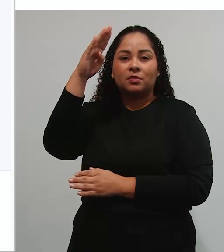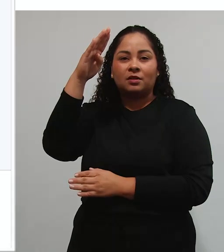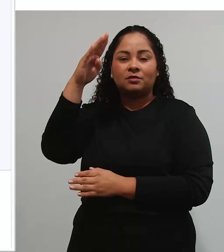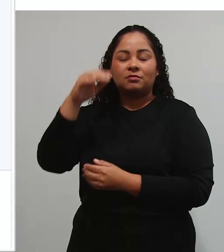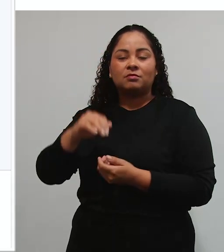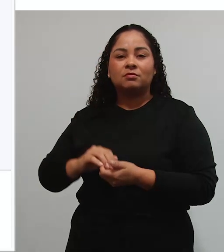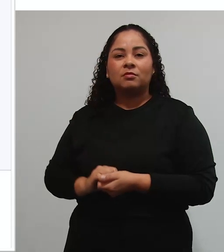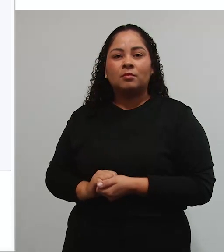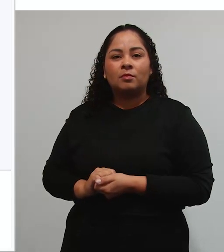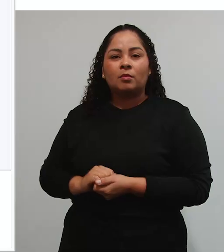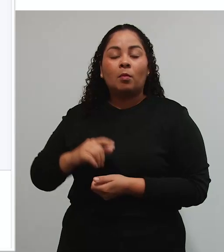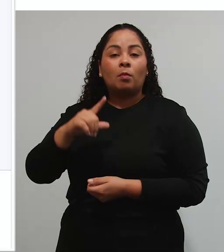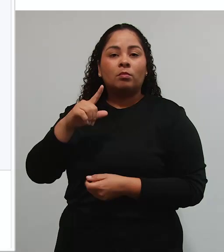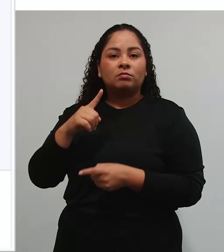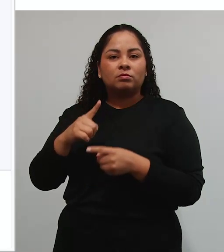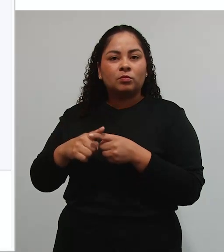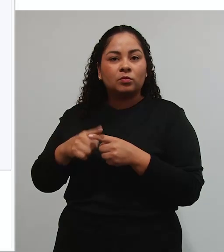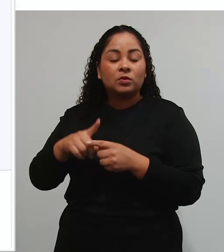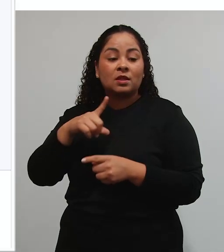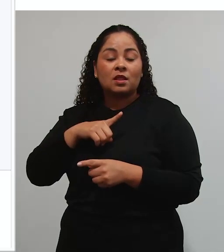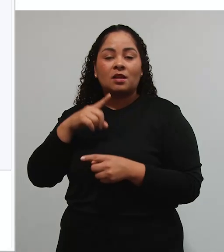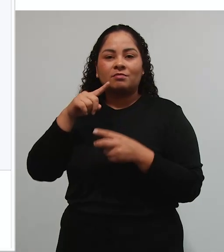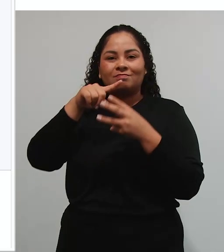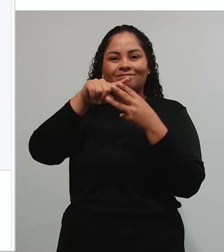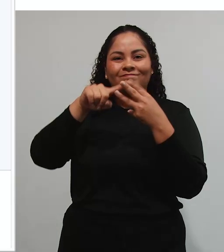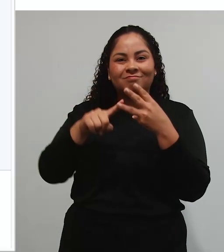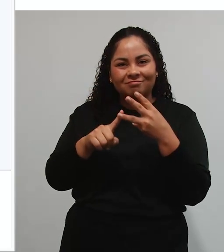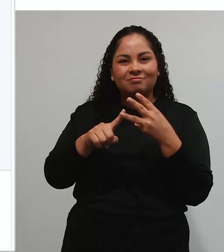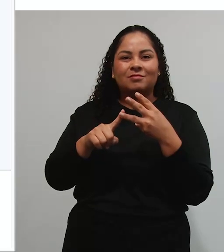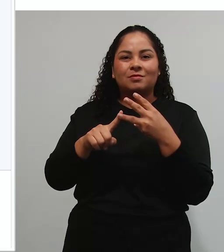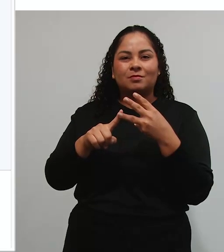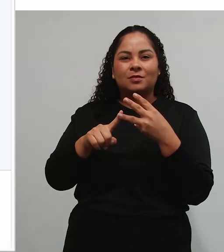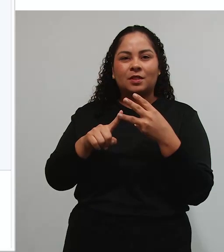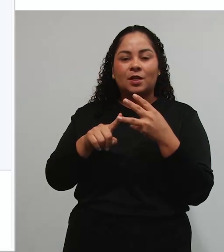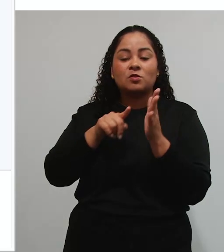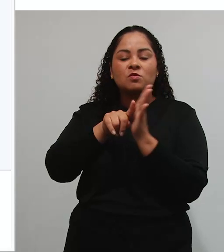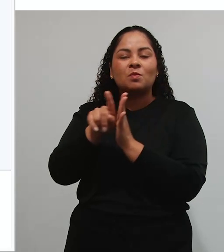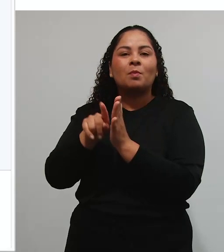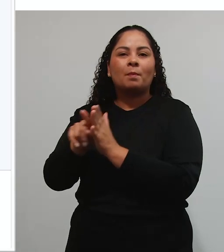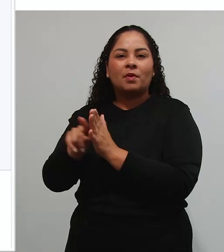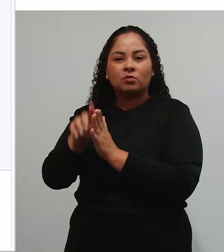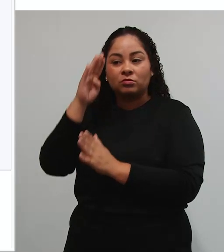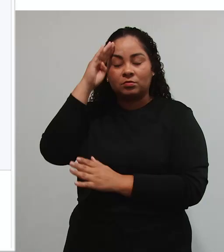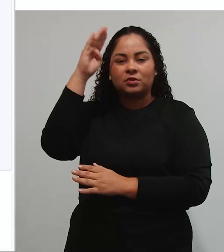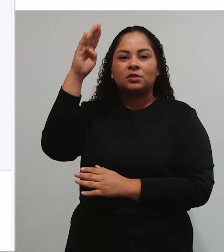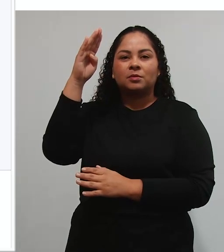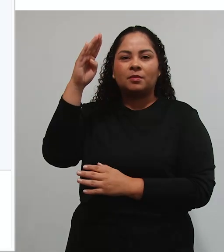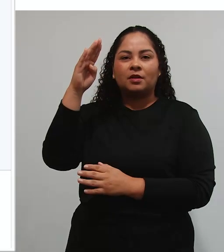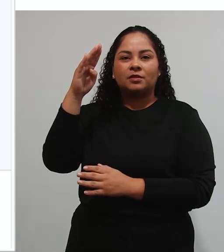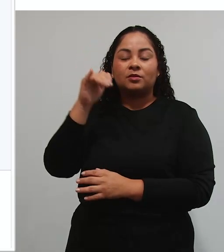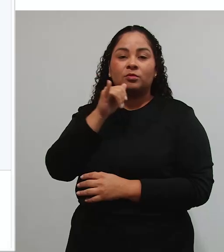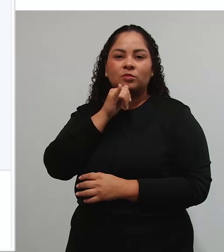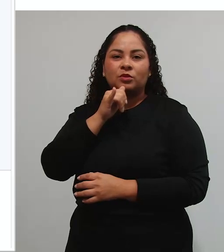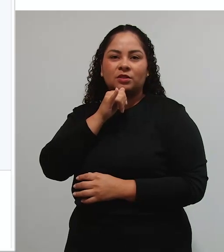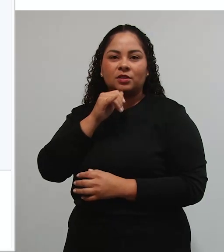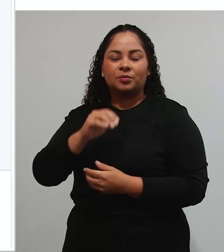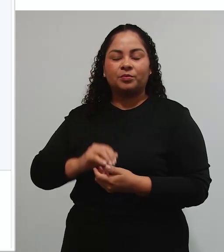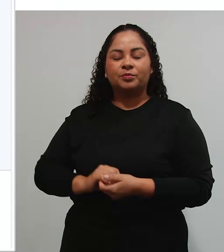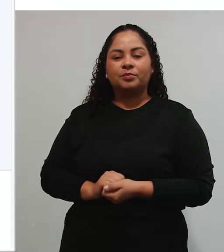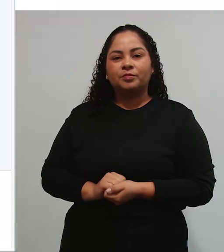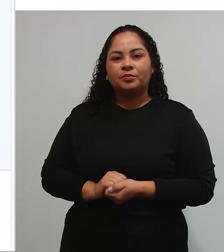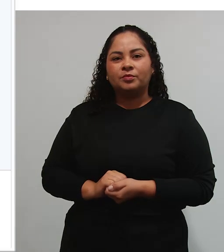perguntas principais. Nós temos 3 eixos de perguntas que são, aí